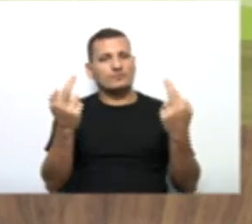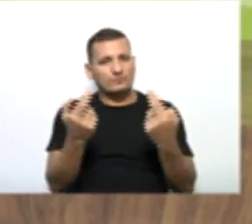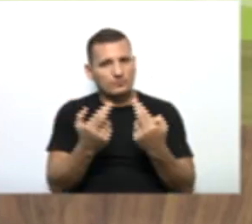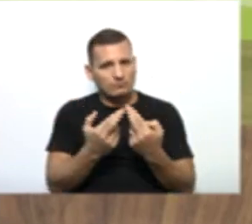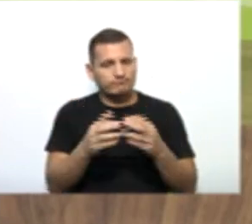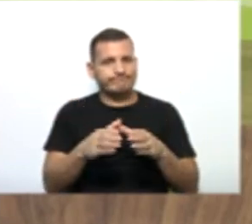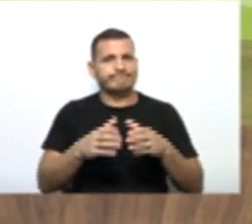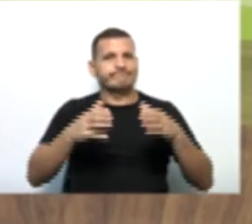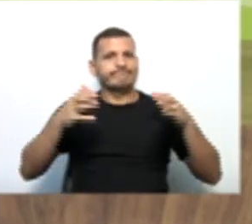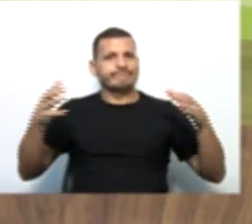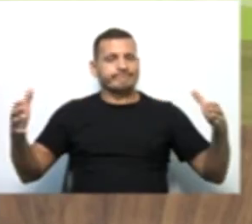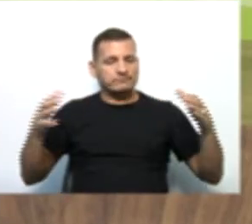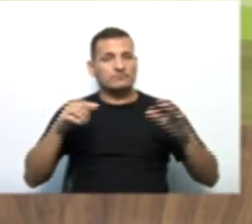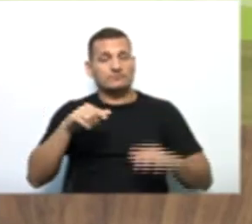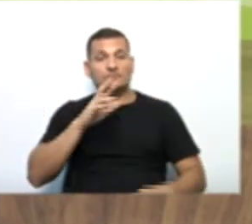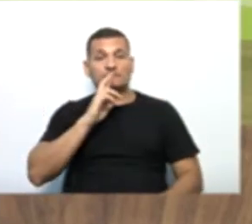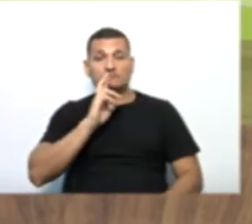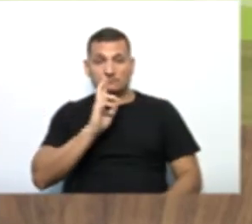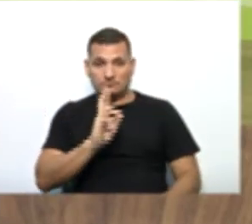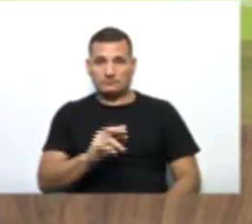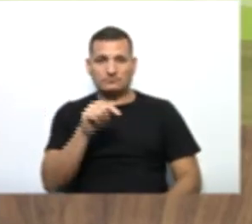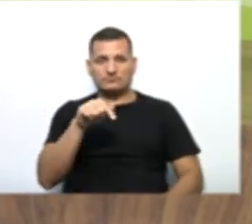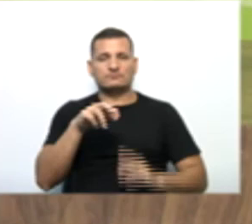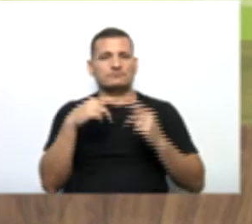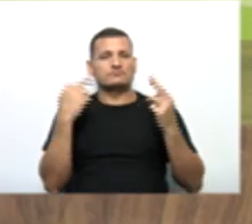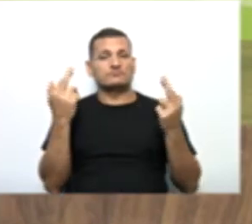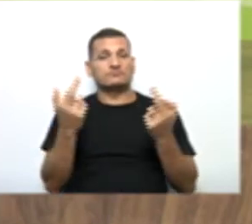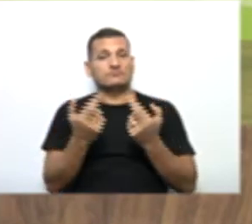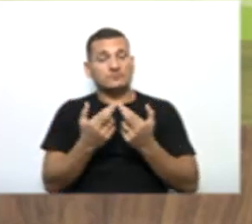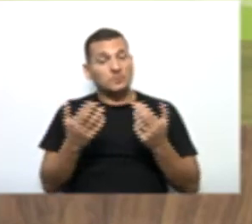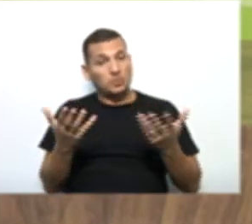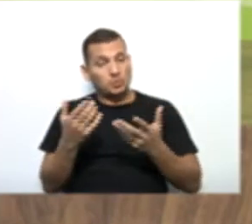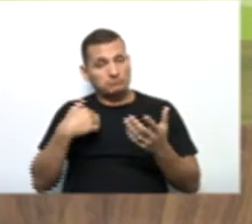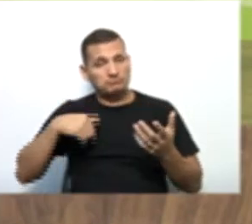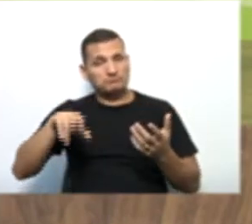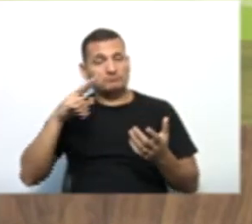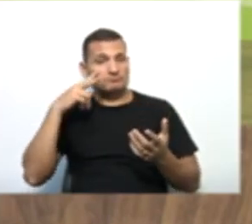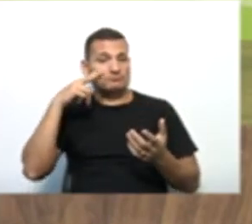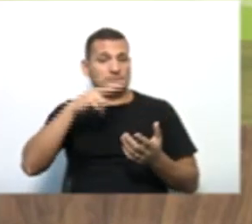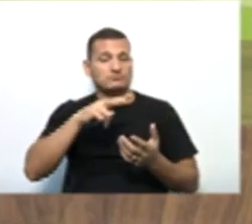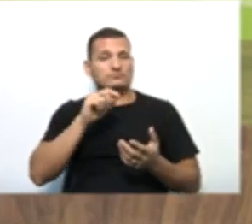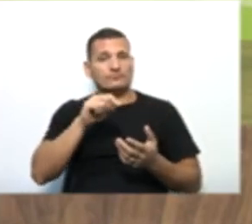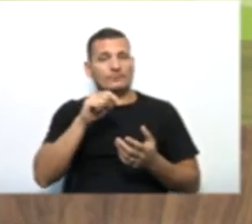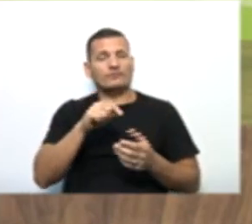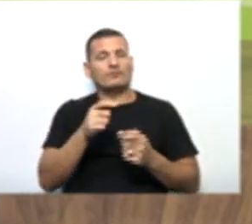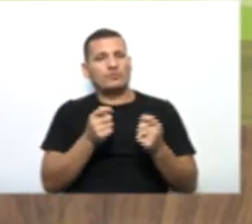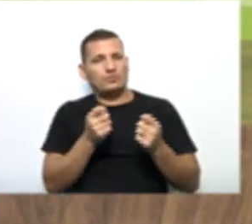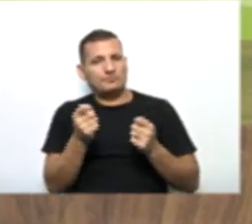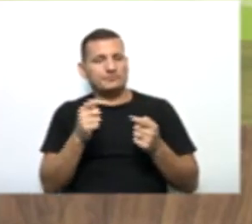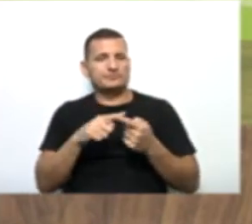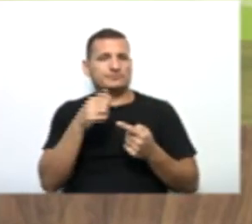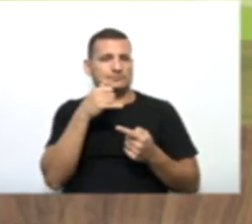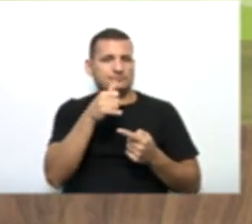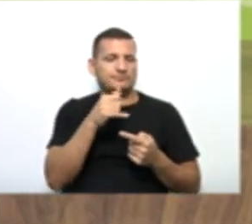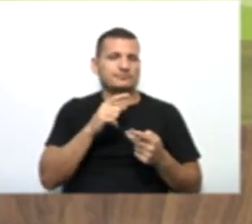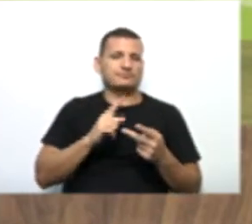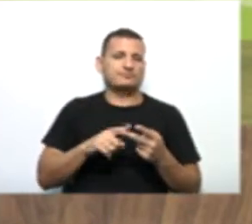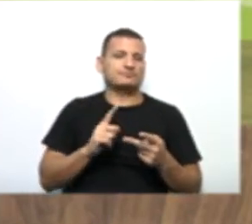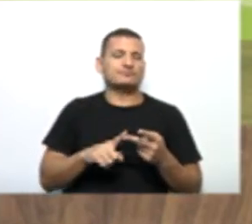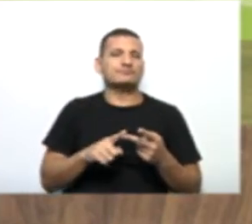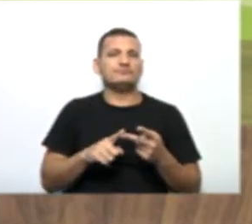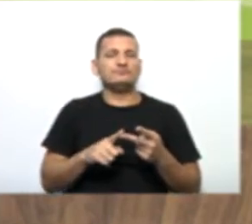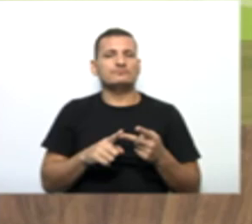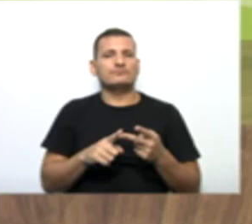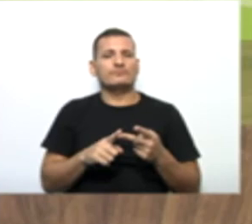é claro, os resultados dessa reunião nós estamos vendo na atualidade, né? No racionamento de energia, na redução da emissão